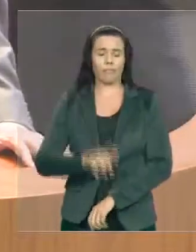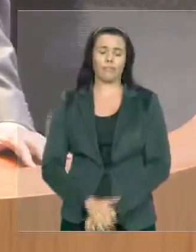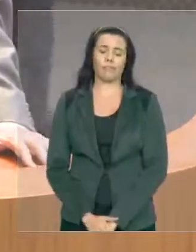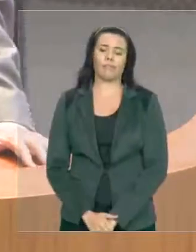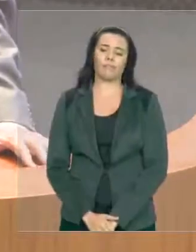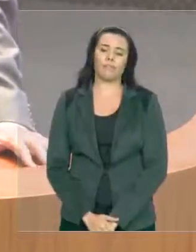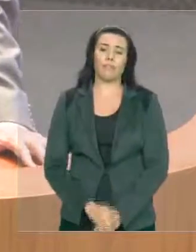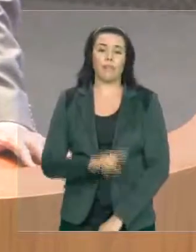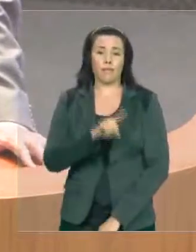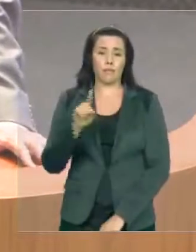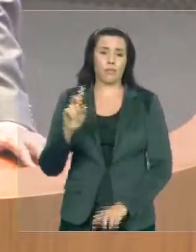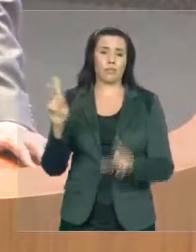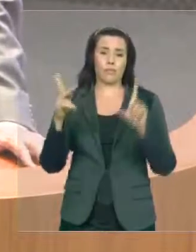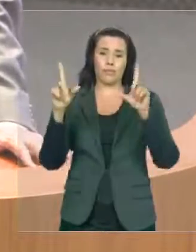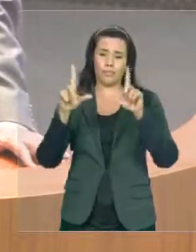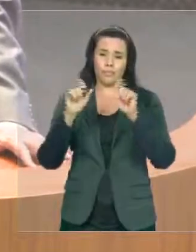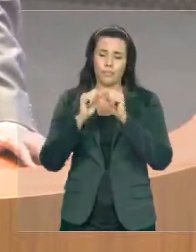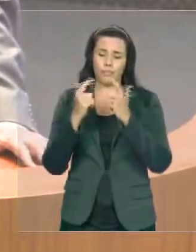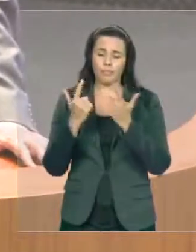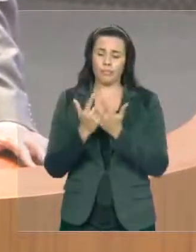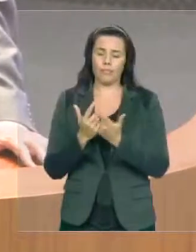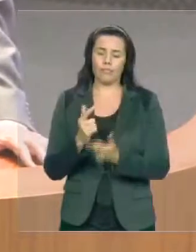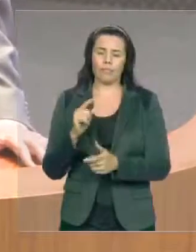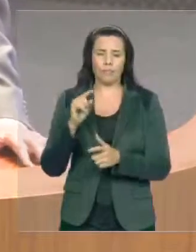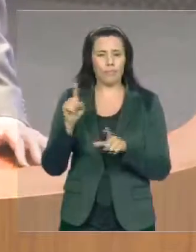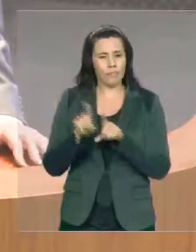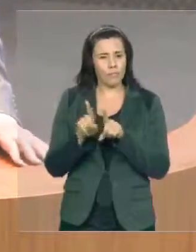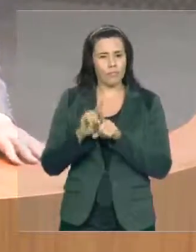pela televisão e pela internet.